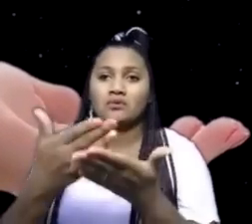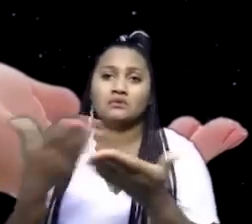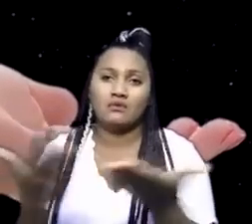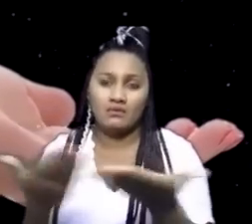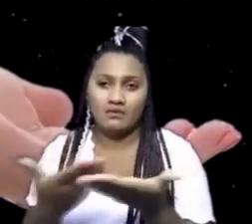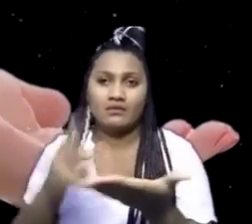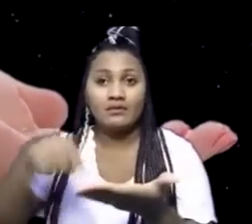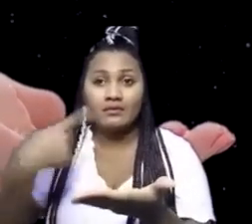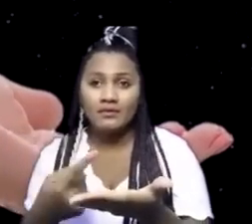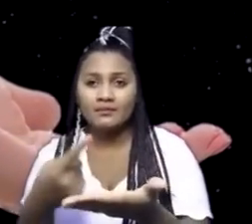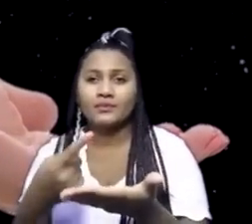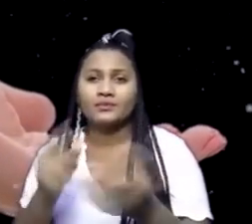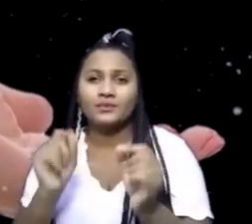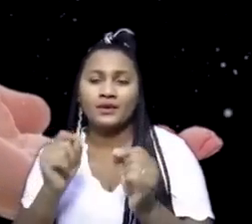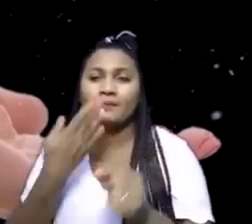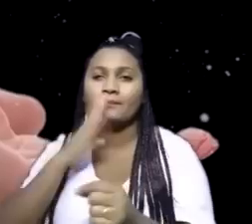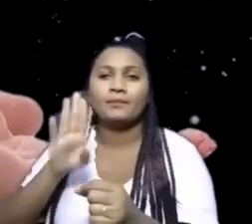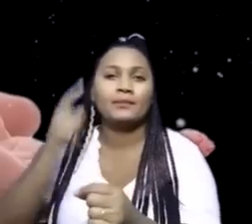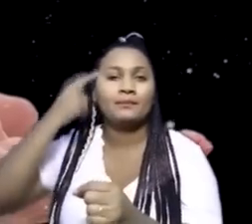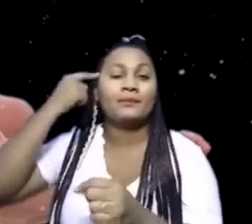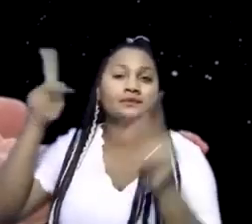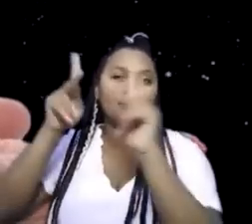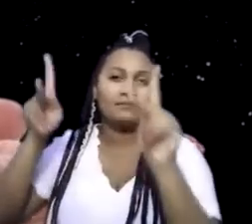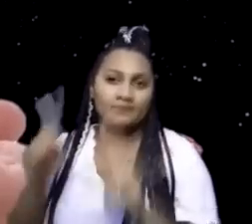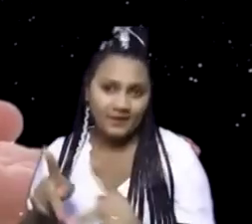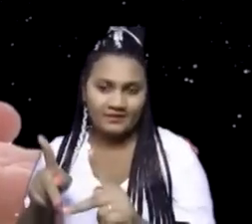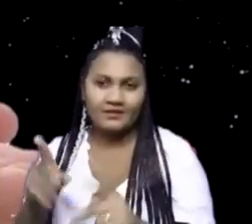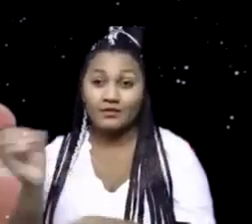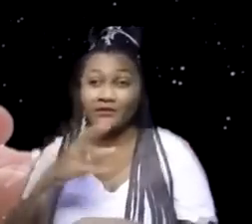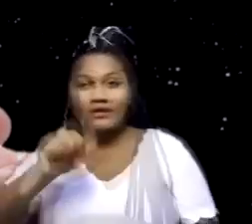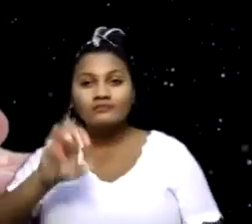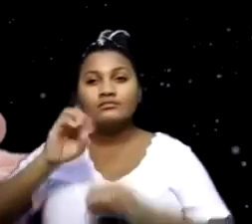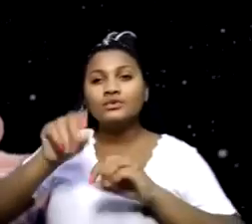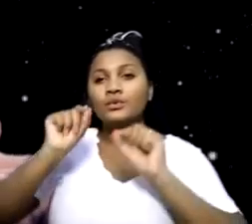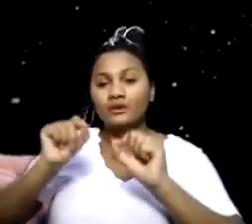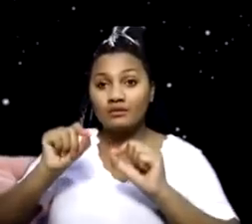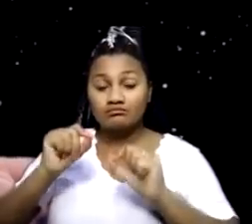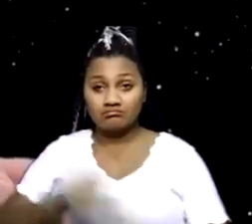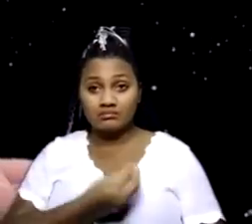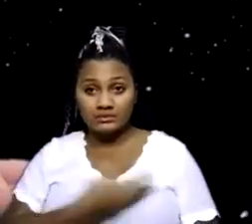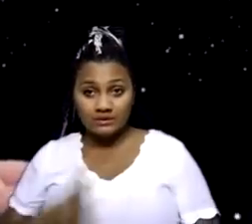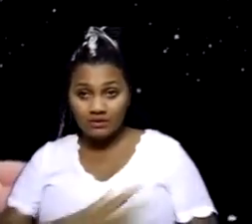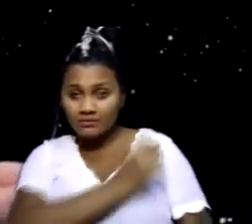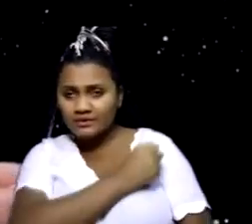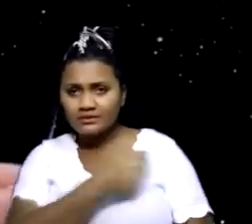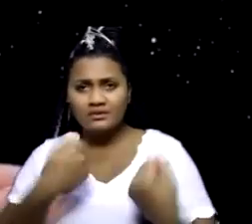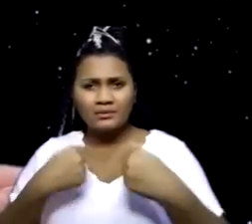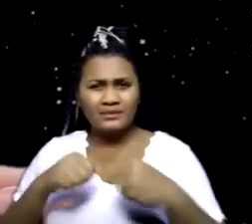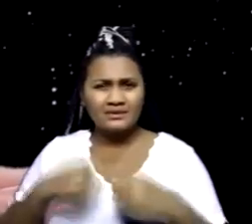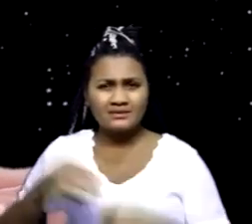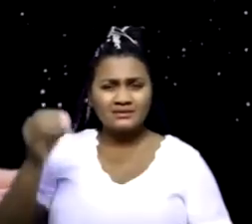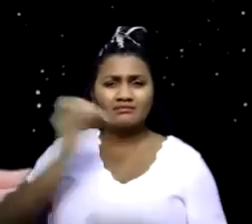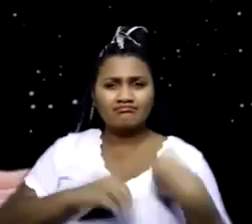e supostamente trazendo uma promessa de paz. A Nova Era ensina que para ser salvo não é preciso se arrepender dos